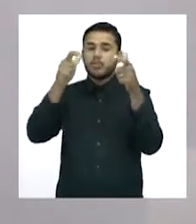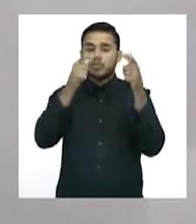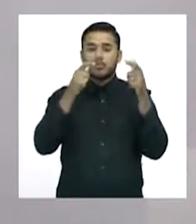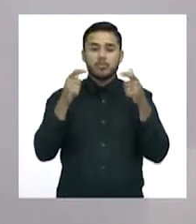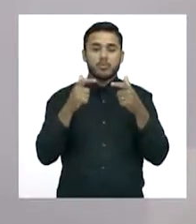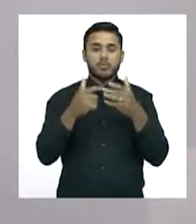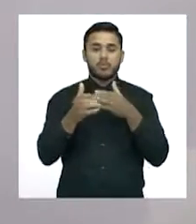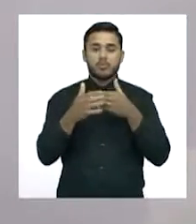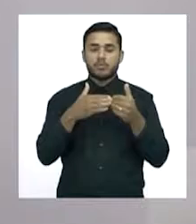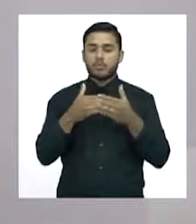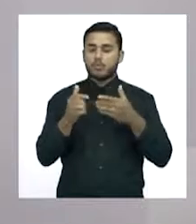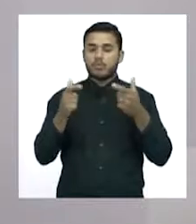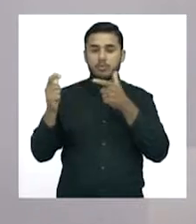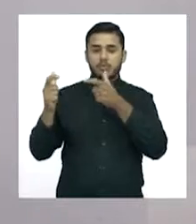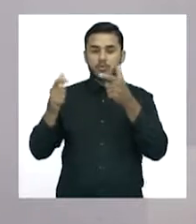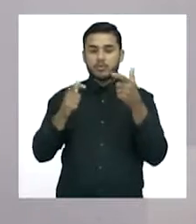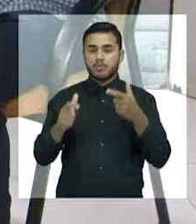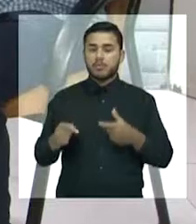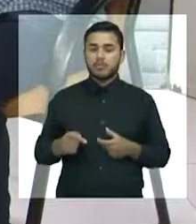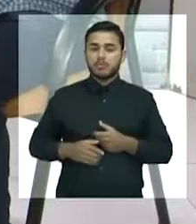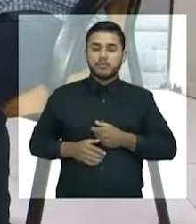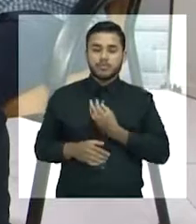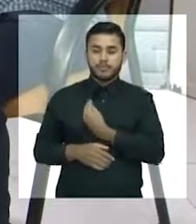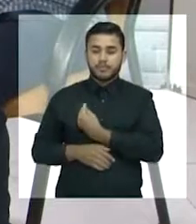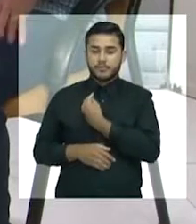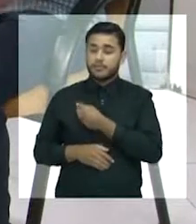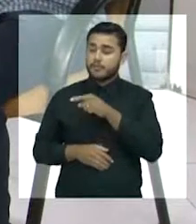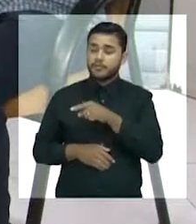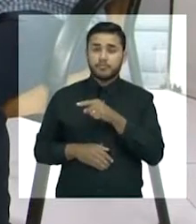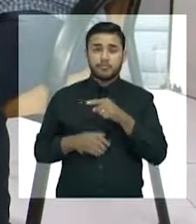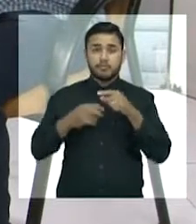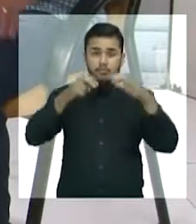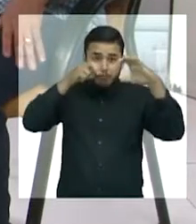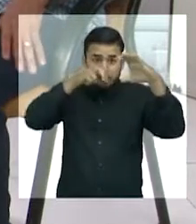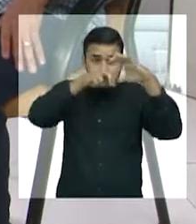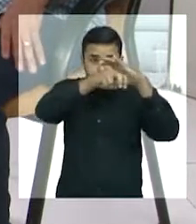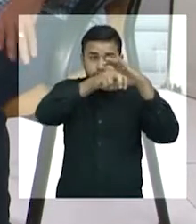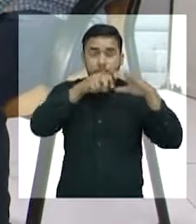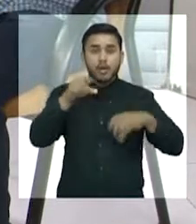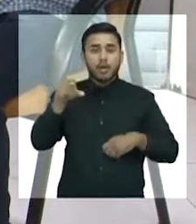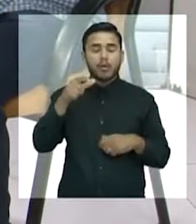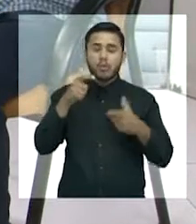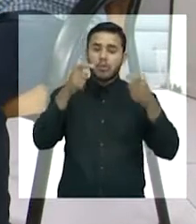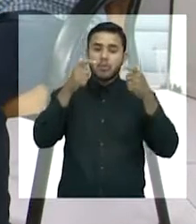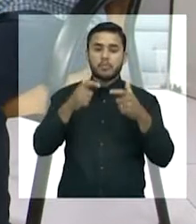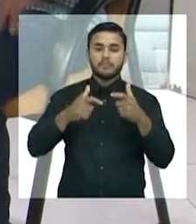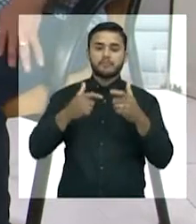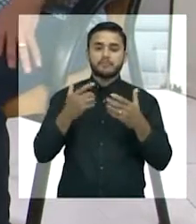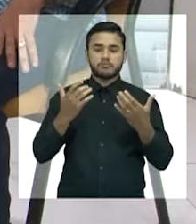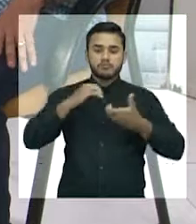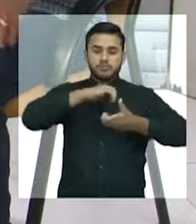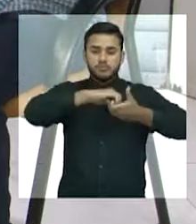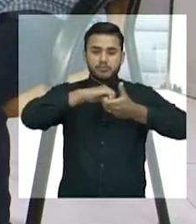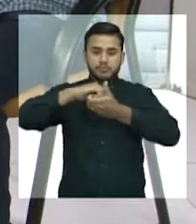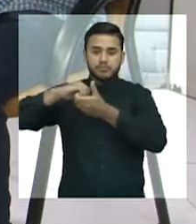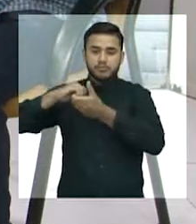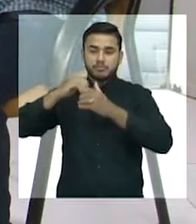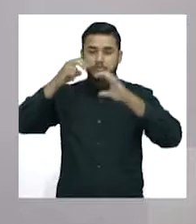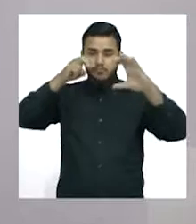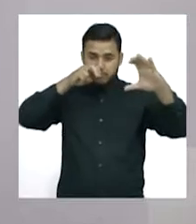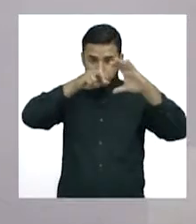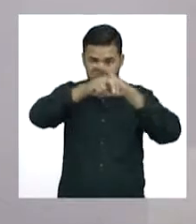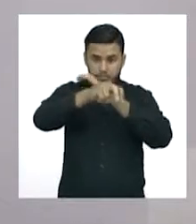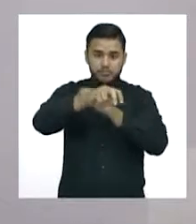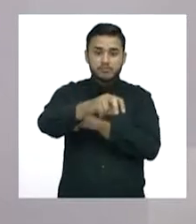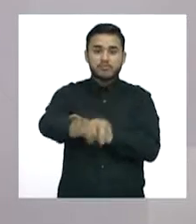alocam em frestas de locais, de prédios públicos ou privados, telhados entre o forro e o telhado, e ali eles